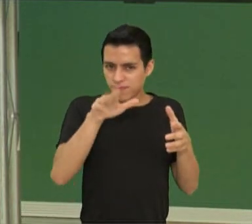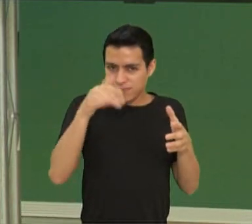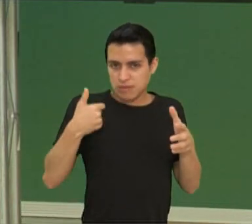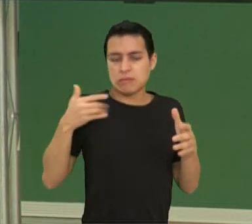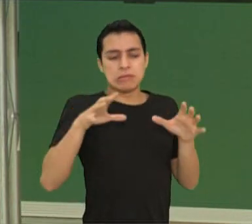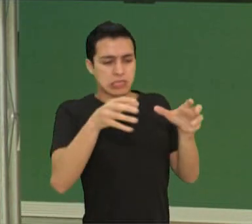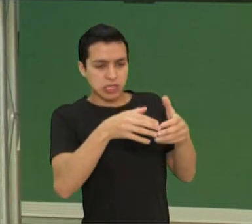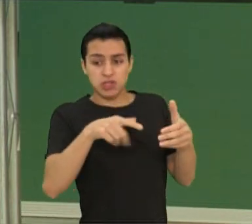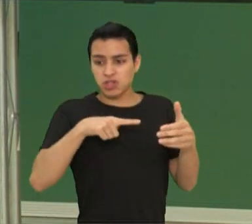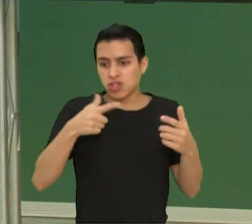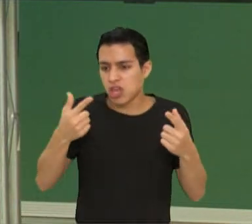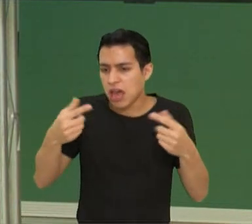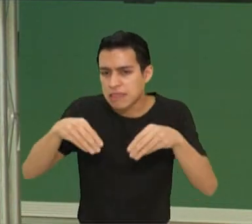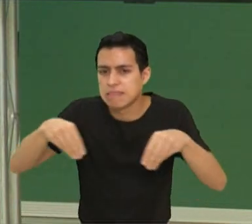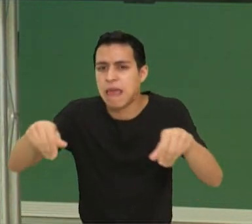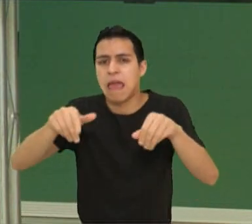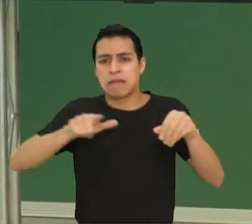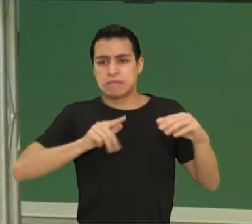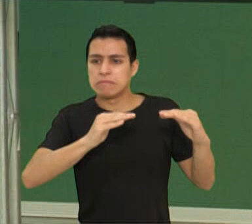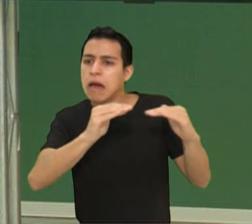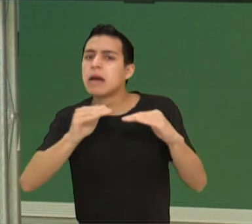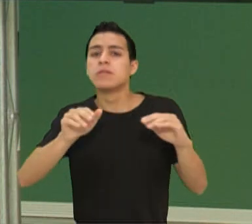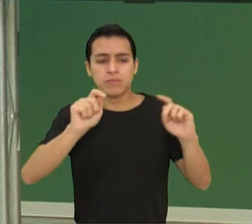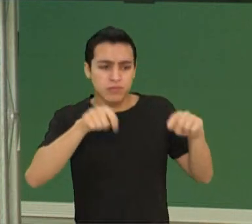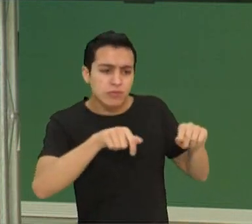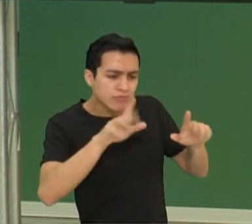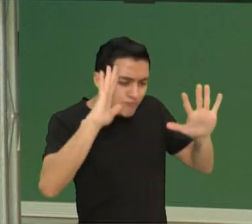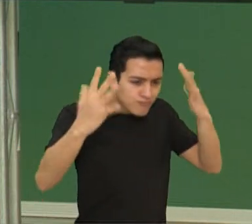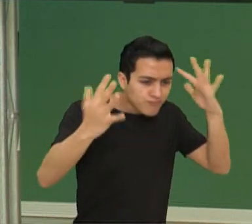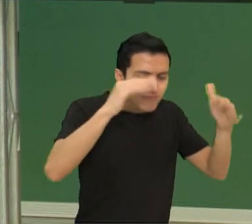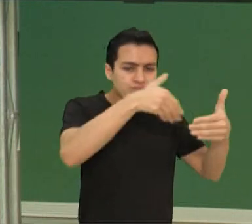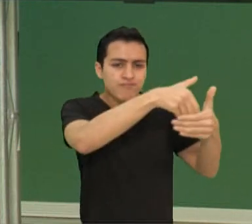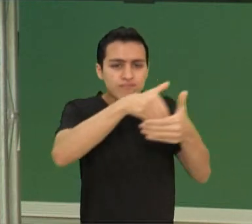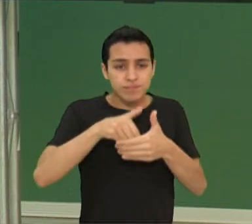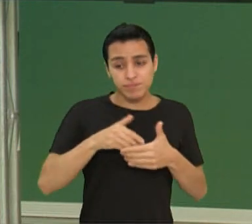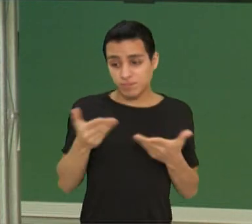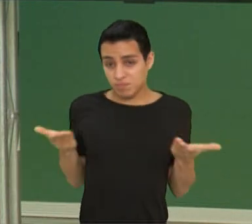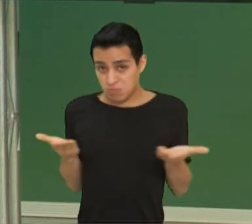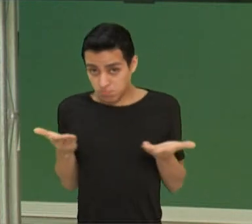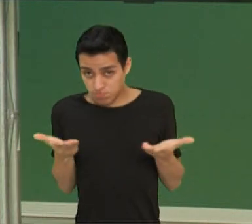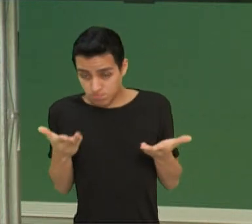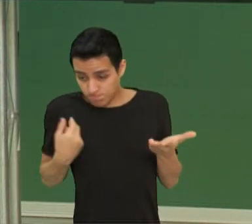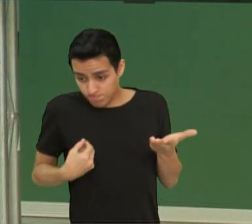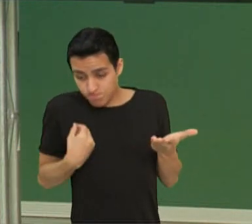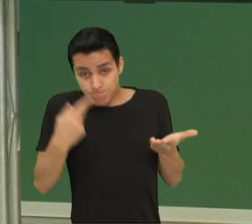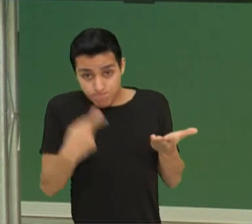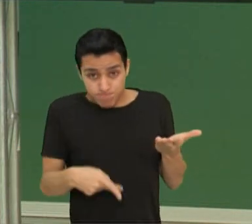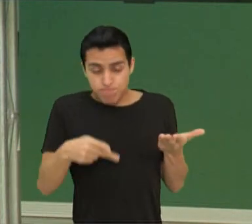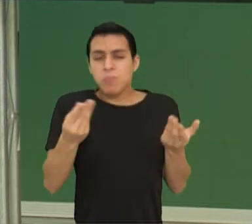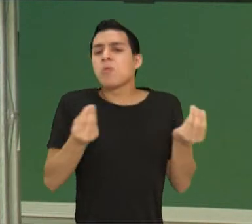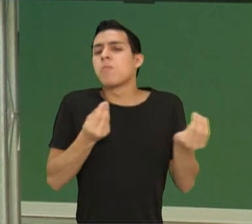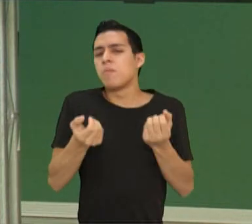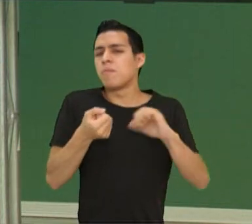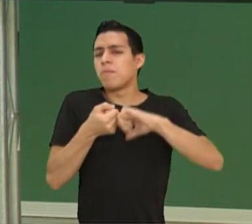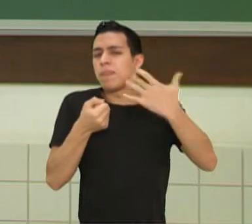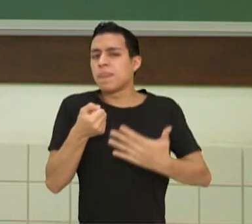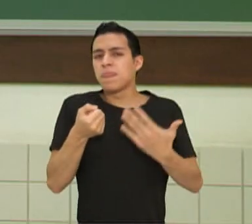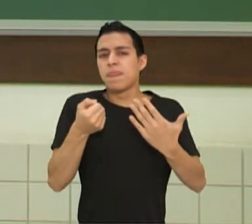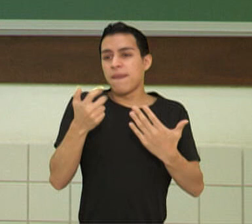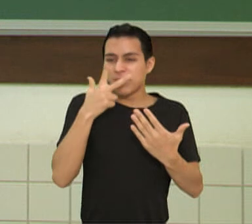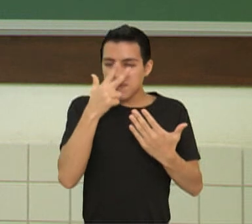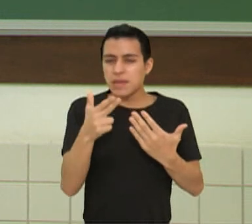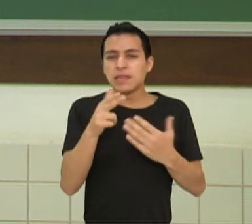com propriedades, tinham direito a essas decisões. E a nossa democracia hoje é mais direta, né?